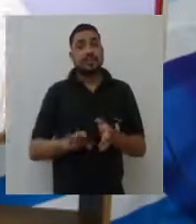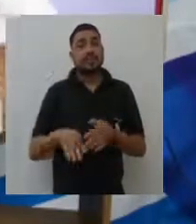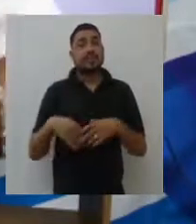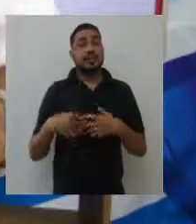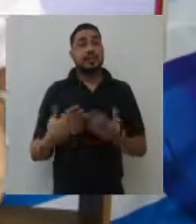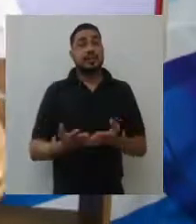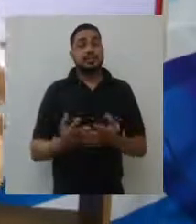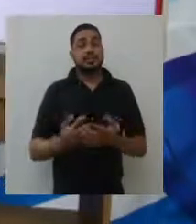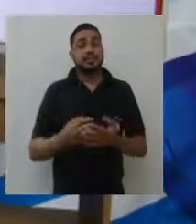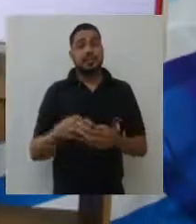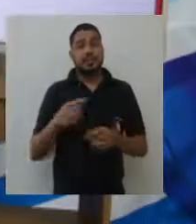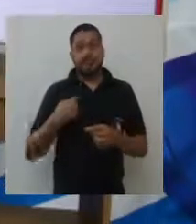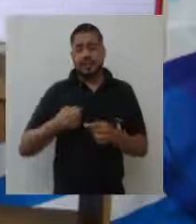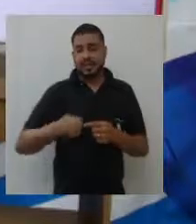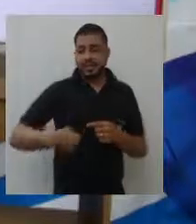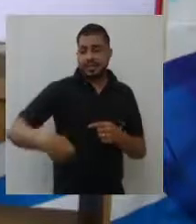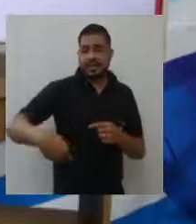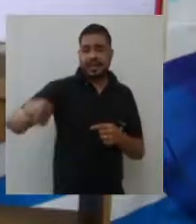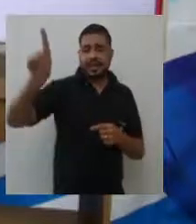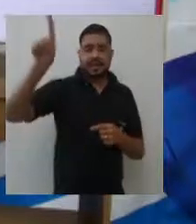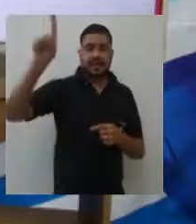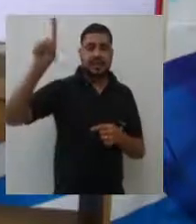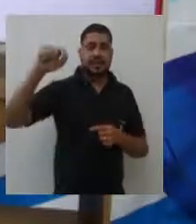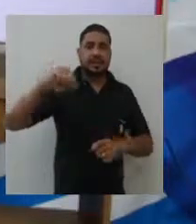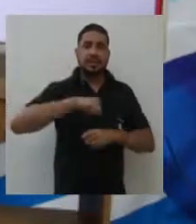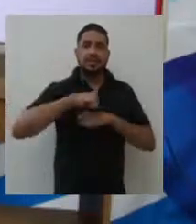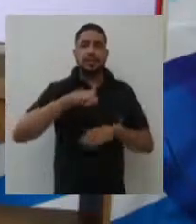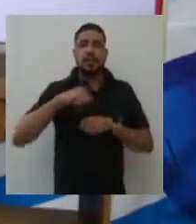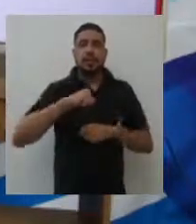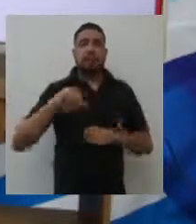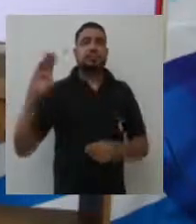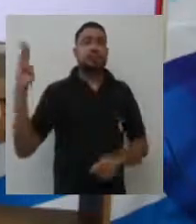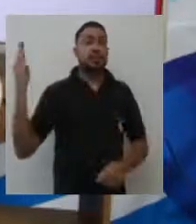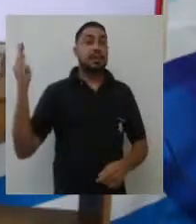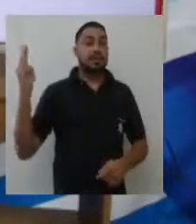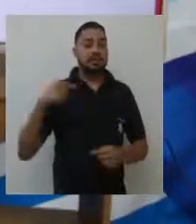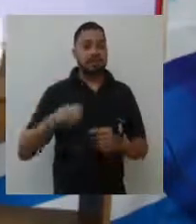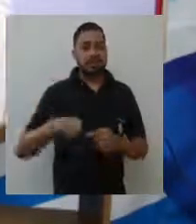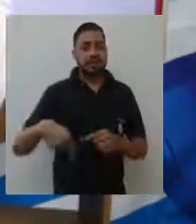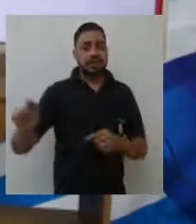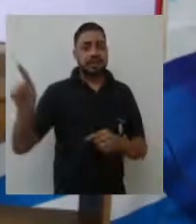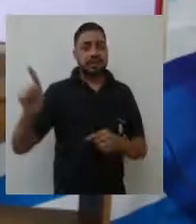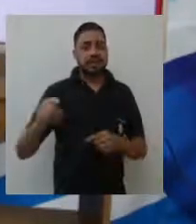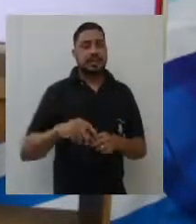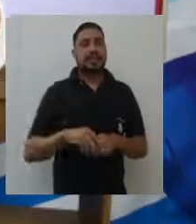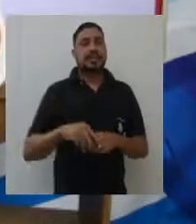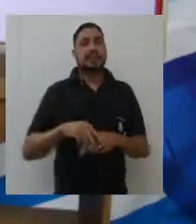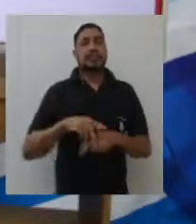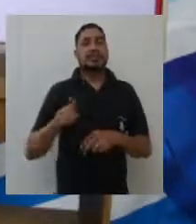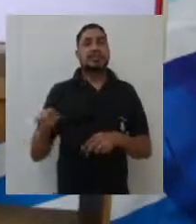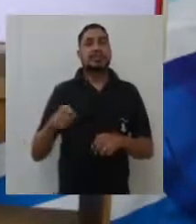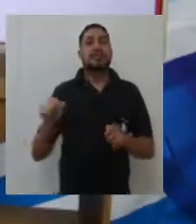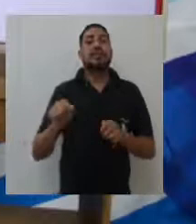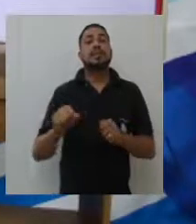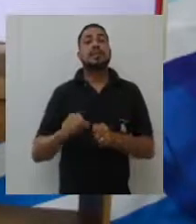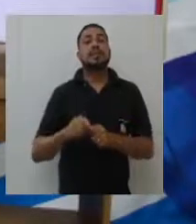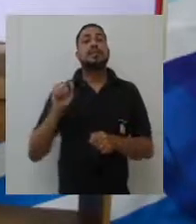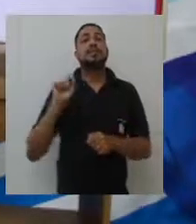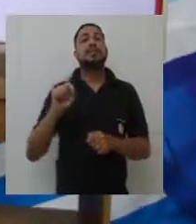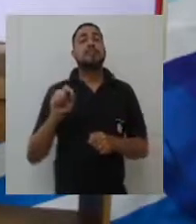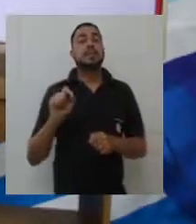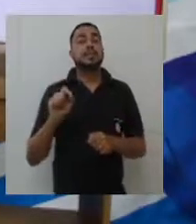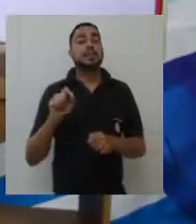momento, você sai correndo para o banheiro. Isso, você vai para a bacia sanitária e você vai fazer o